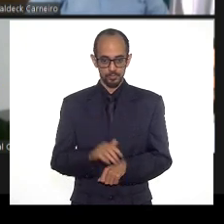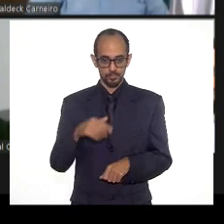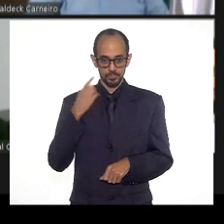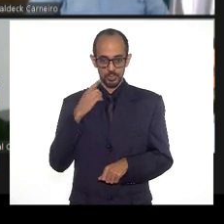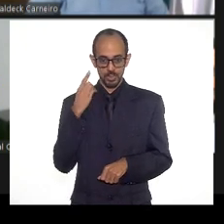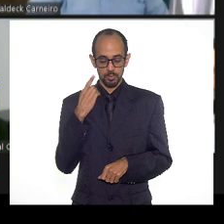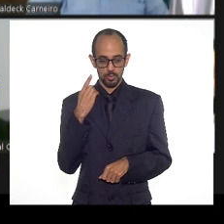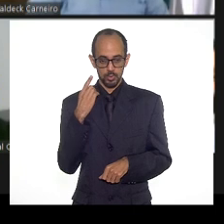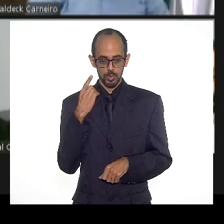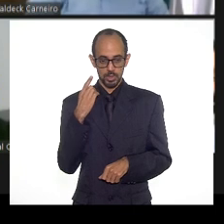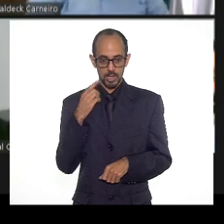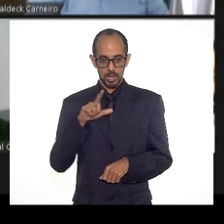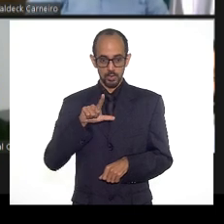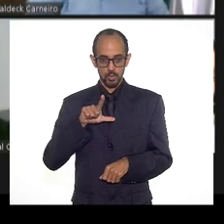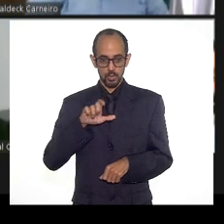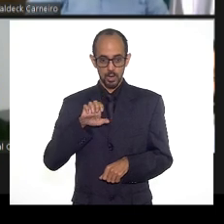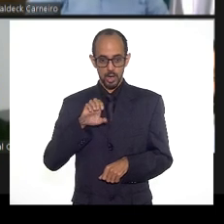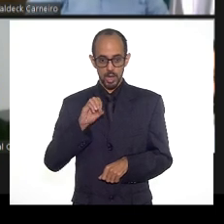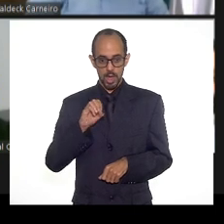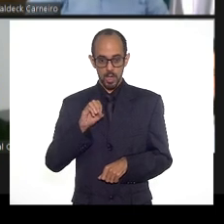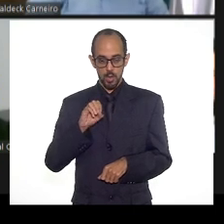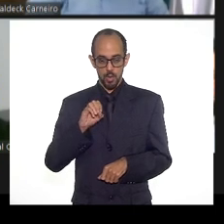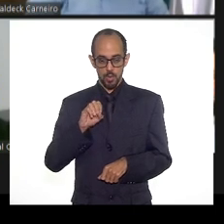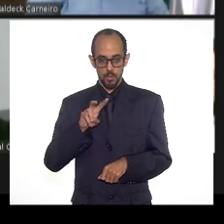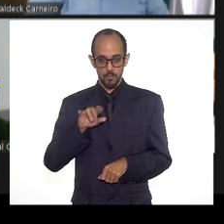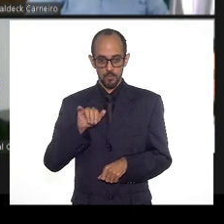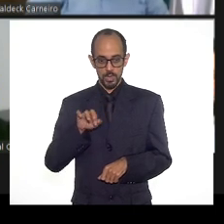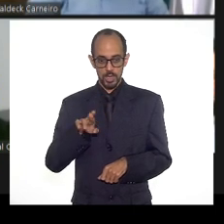Deputado Léo Vieira.